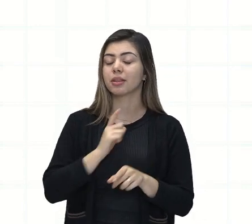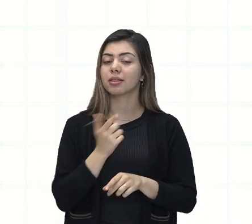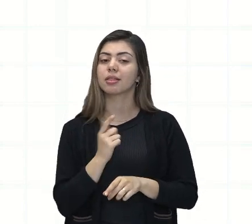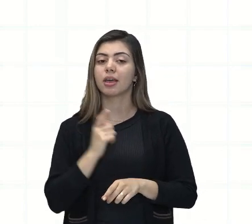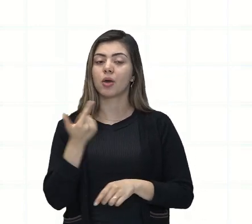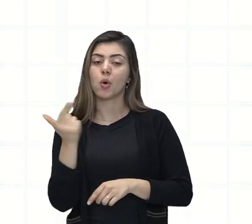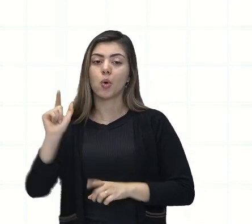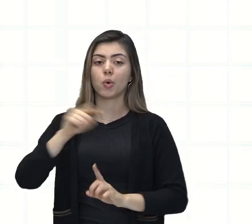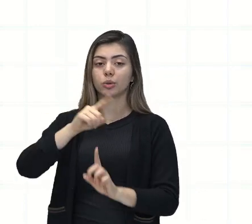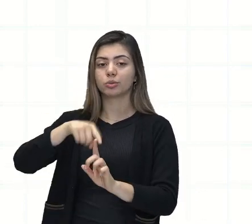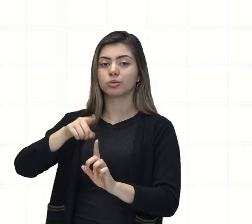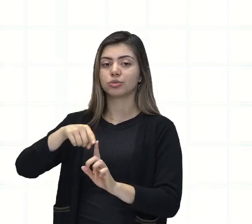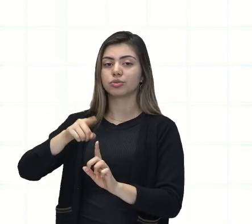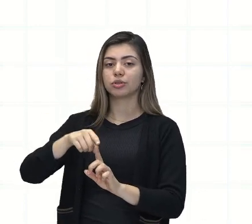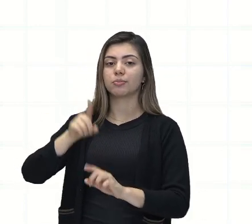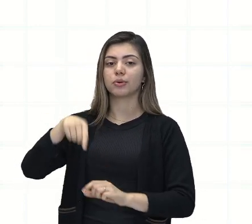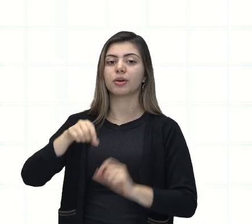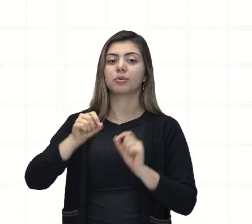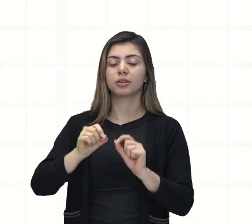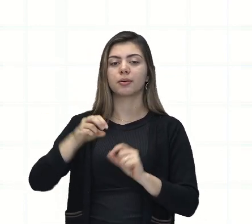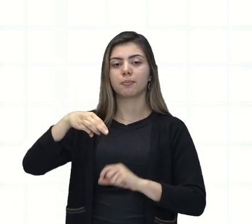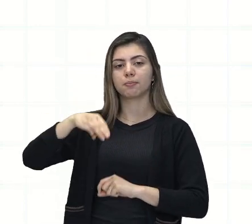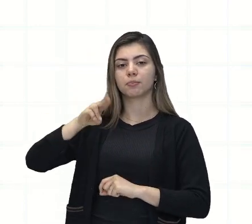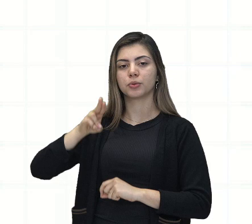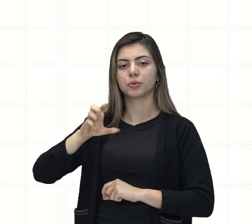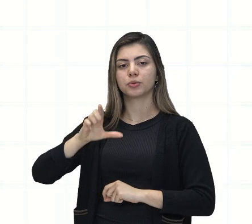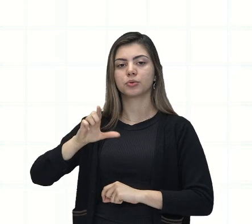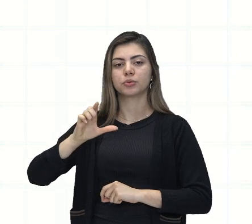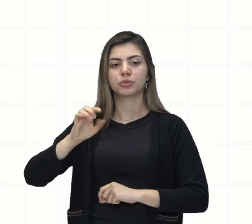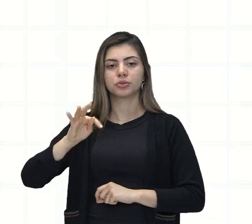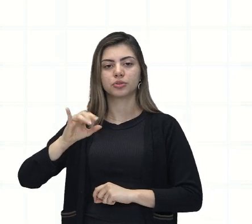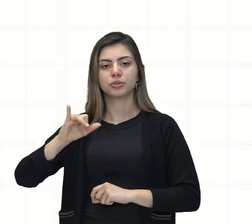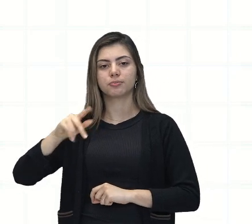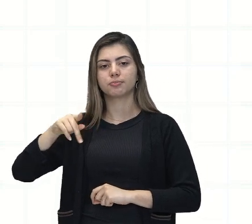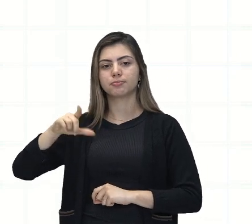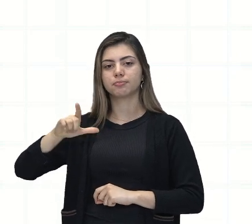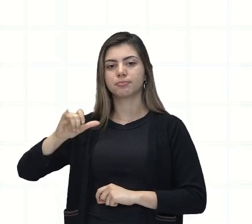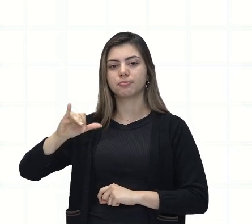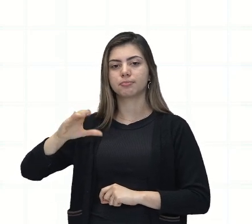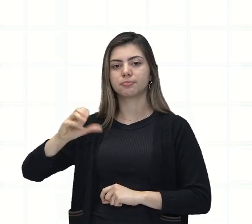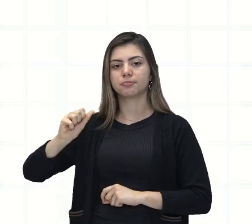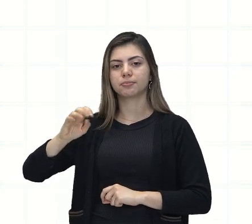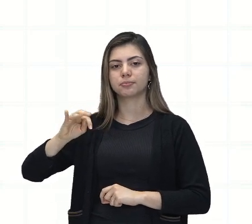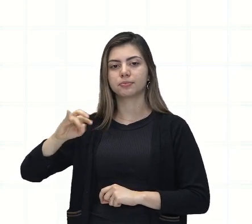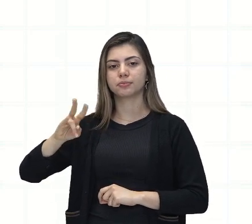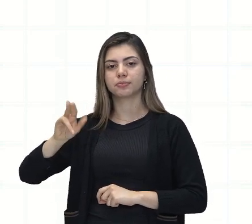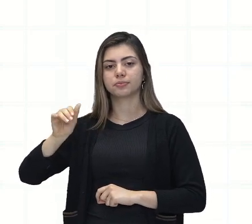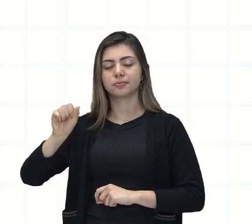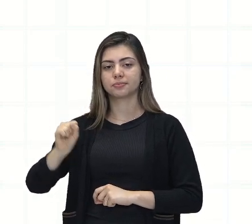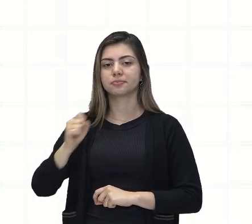temos aí os multiplicativos. O que são os multiplicativos?